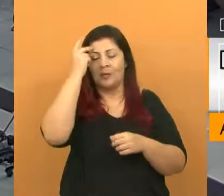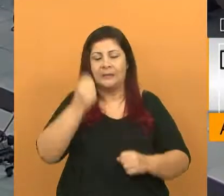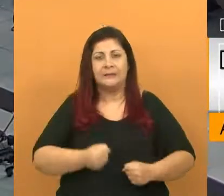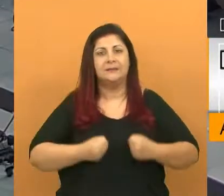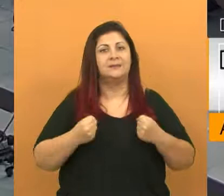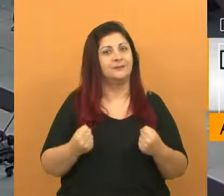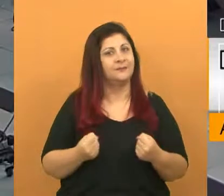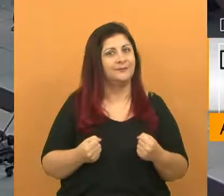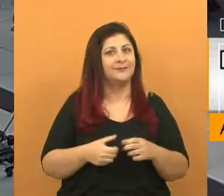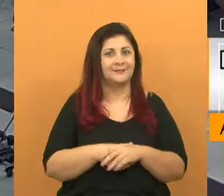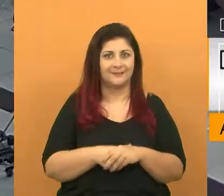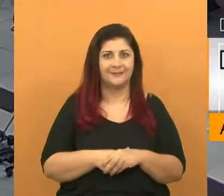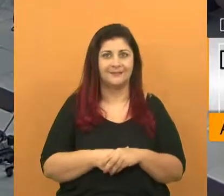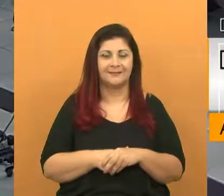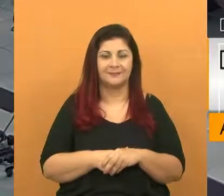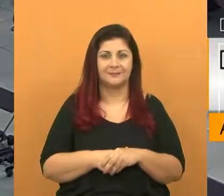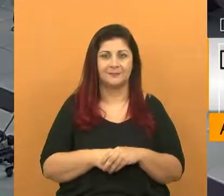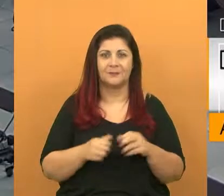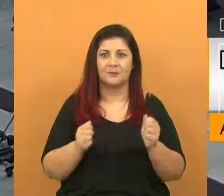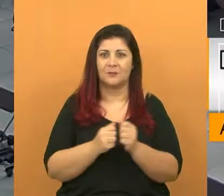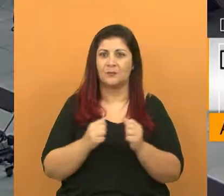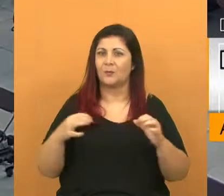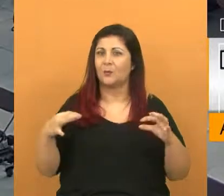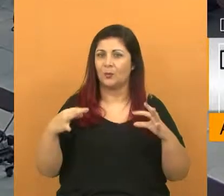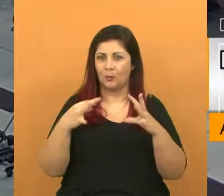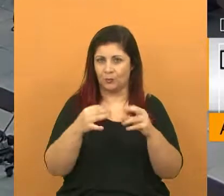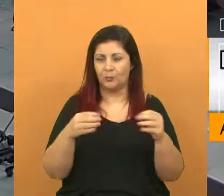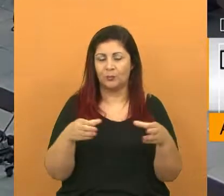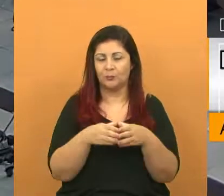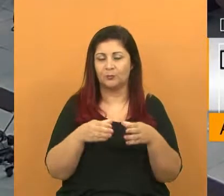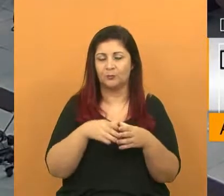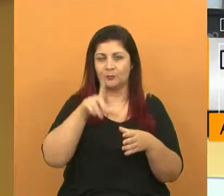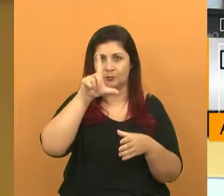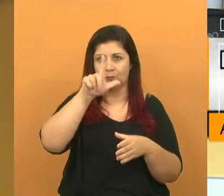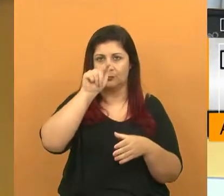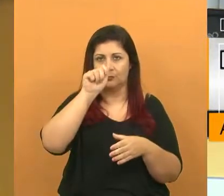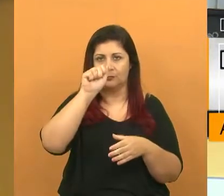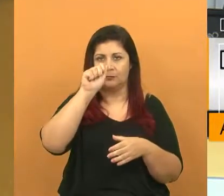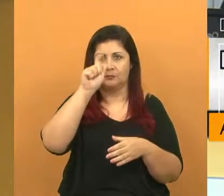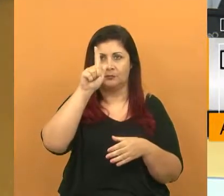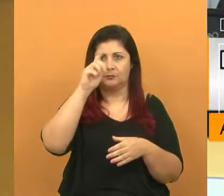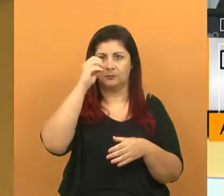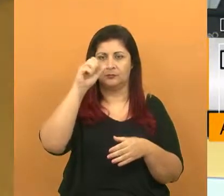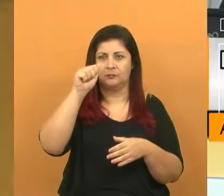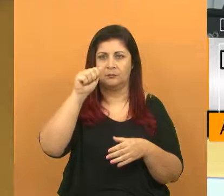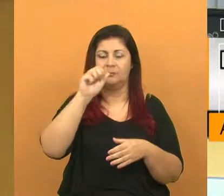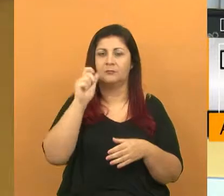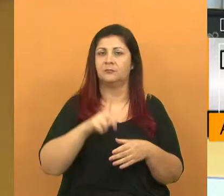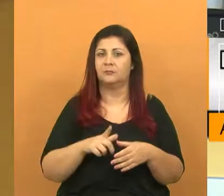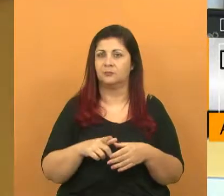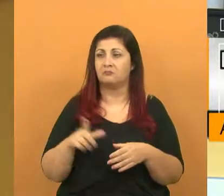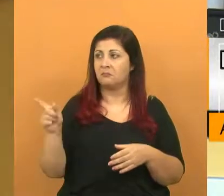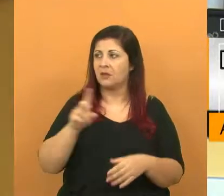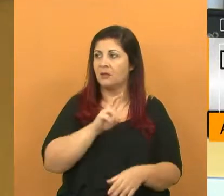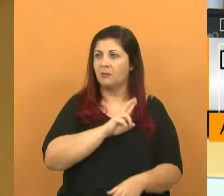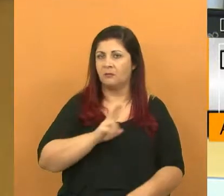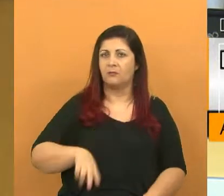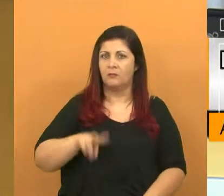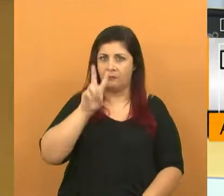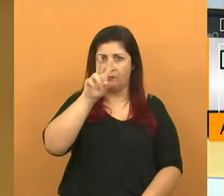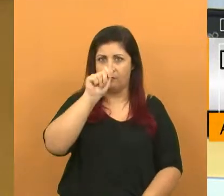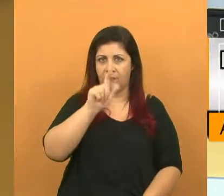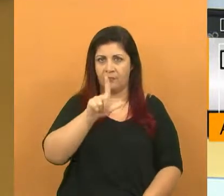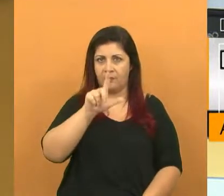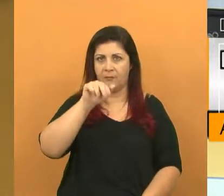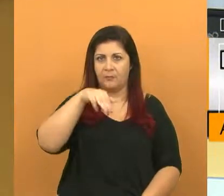organizou junto com toda a comunidade lá do lago azul valmir bem lembrou aqui que